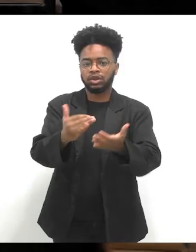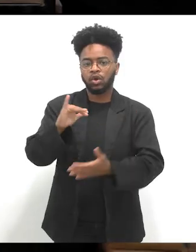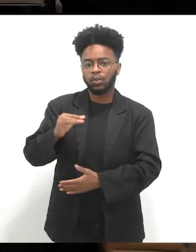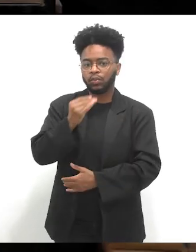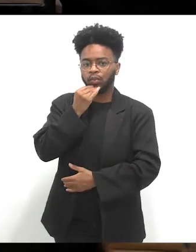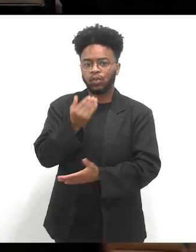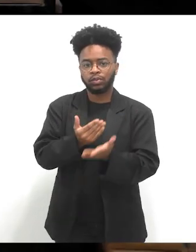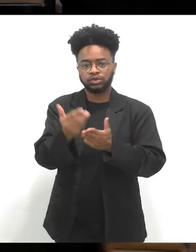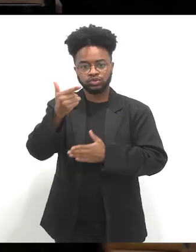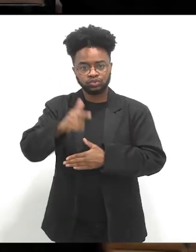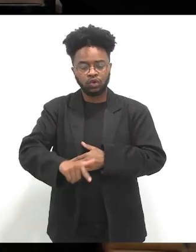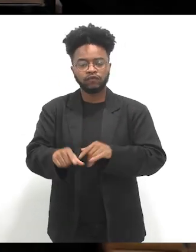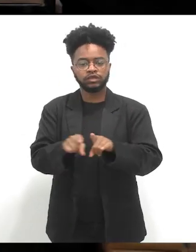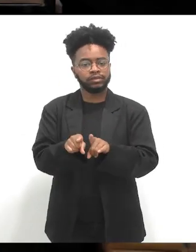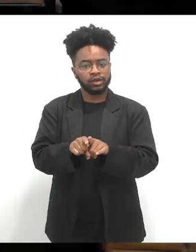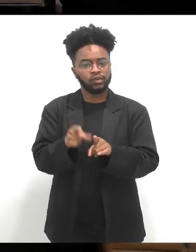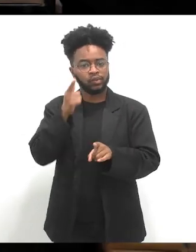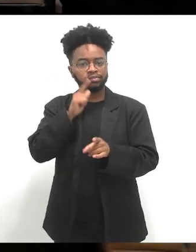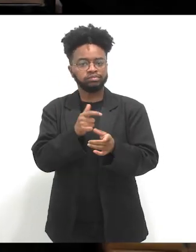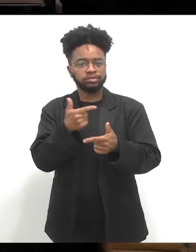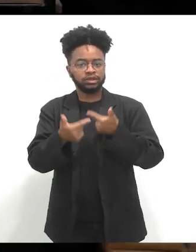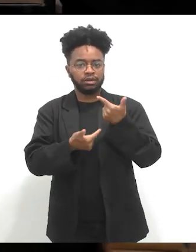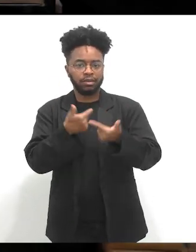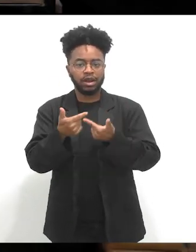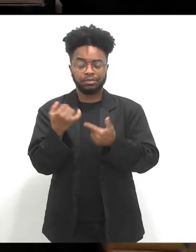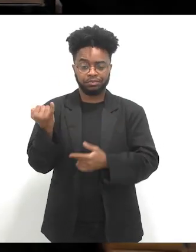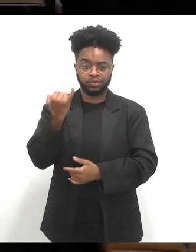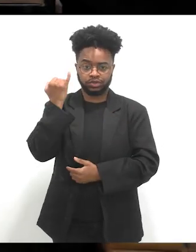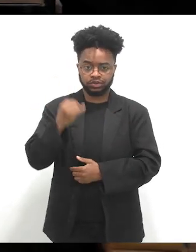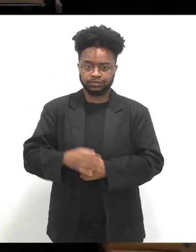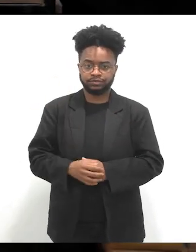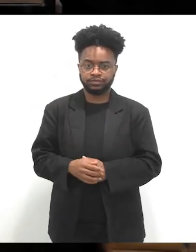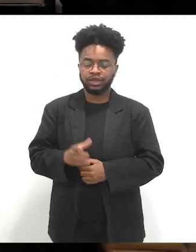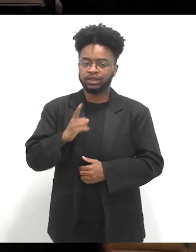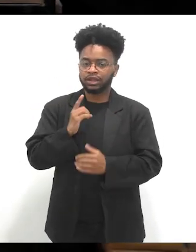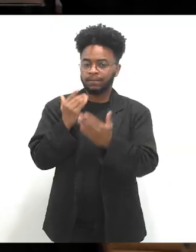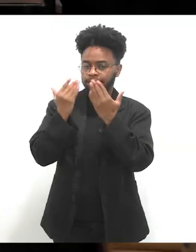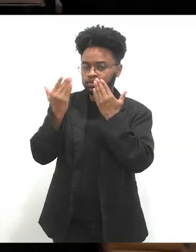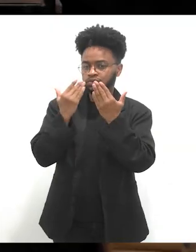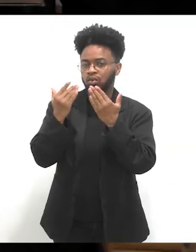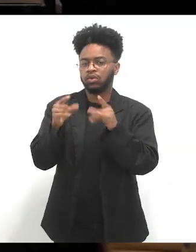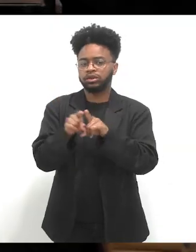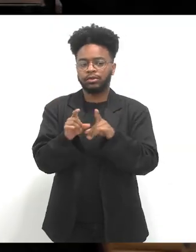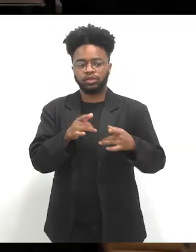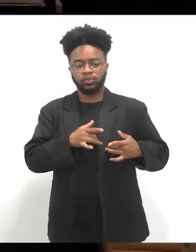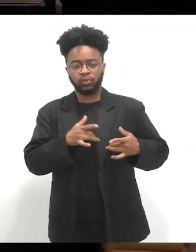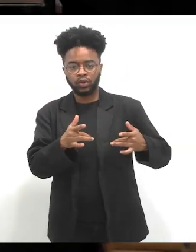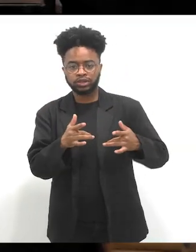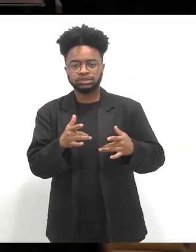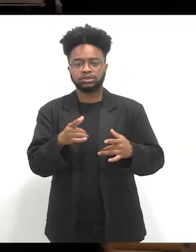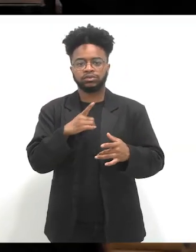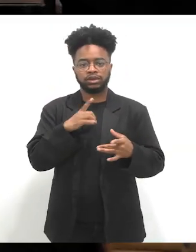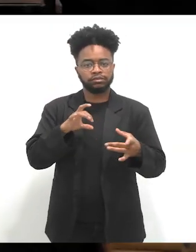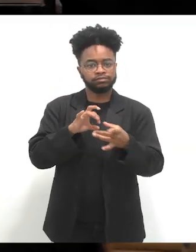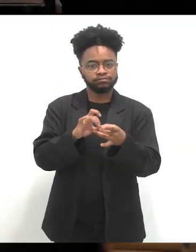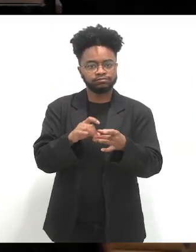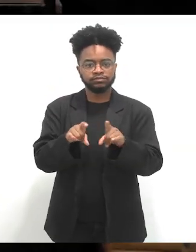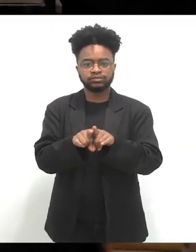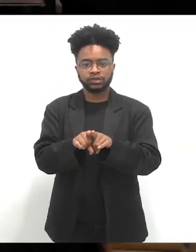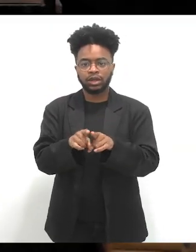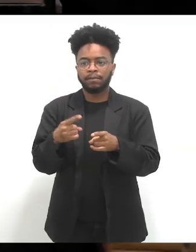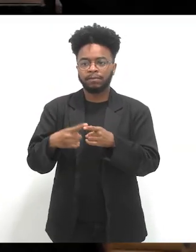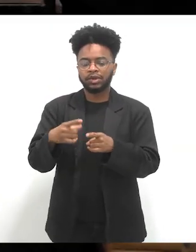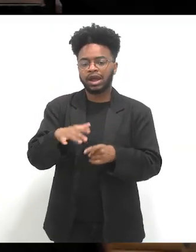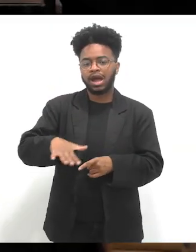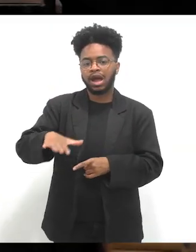recomeçar e também de forma financeira, laboralmente, que é muito importante. Contamos com psicólogos, temos doações também, né?